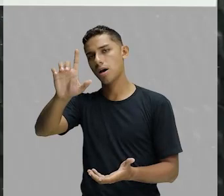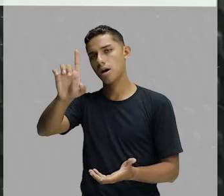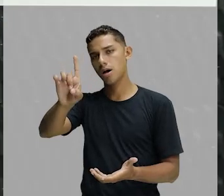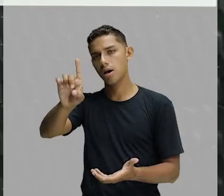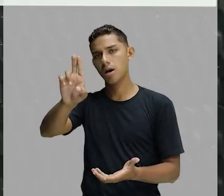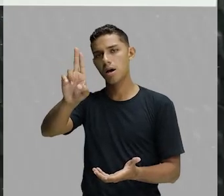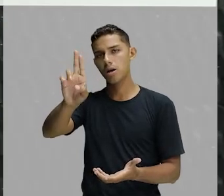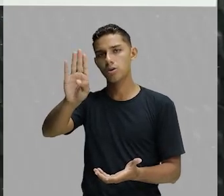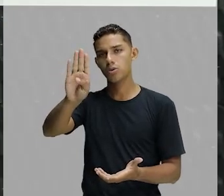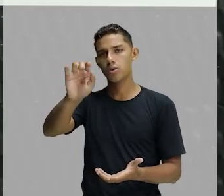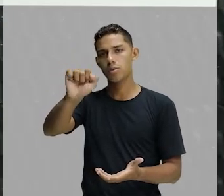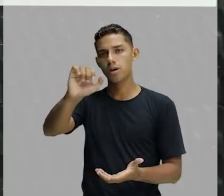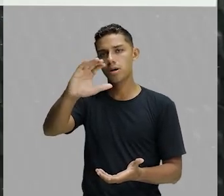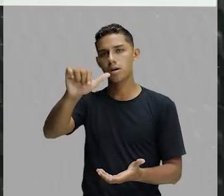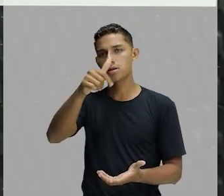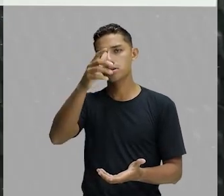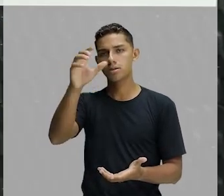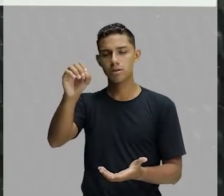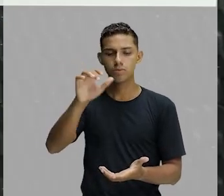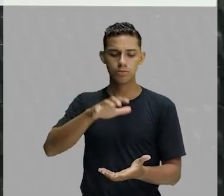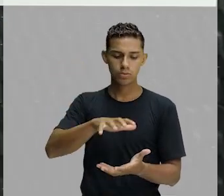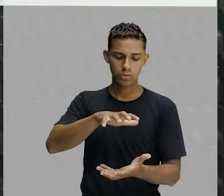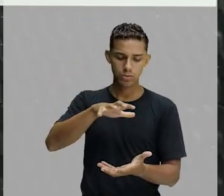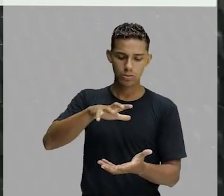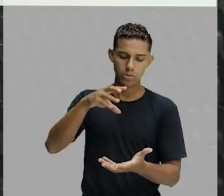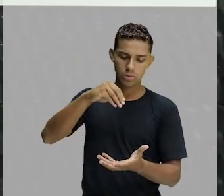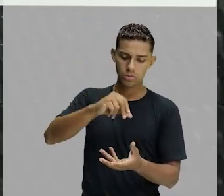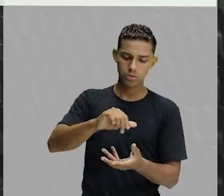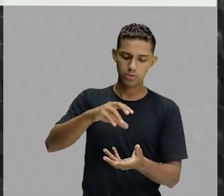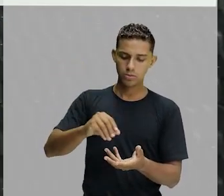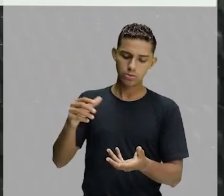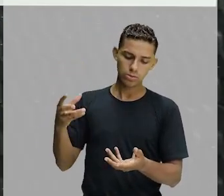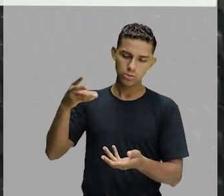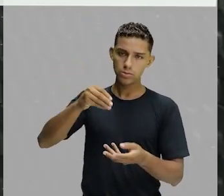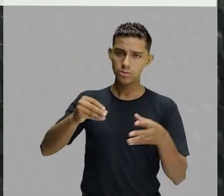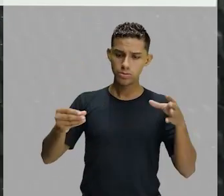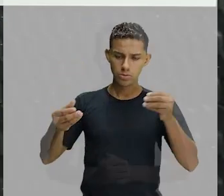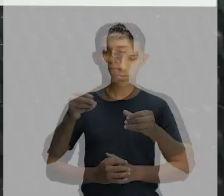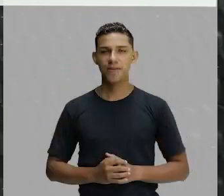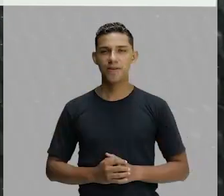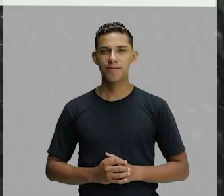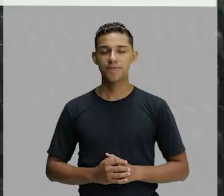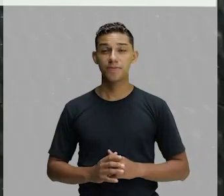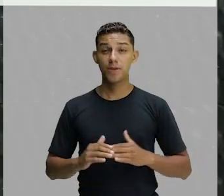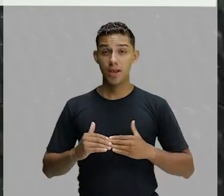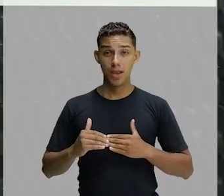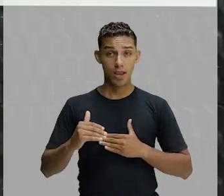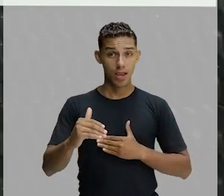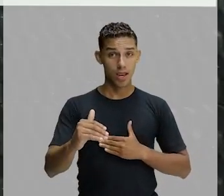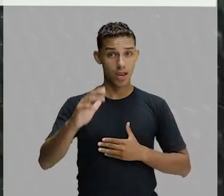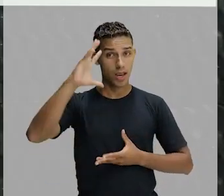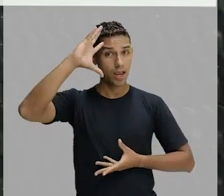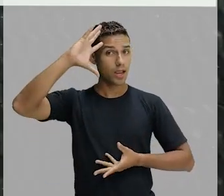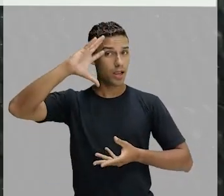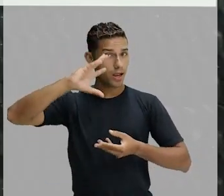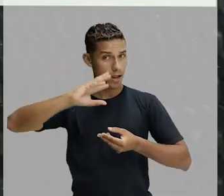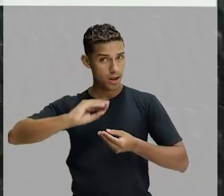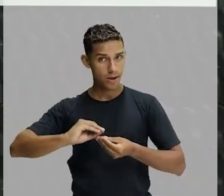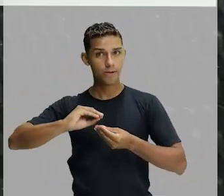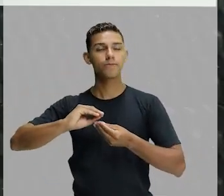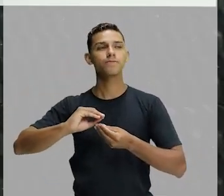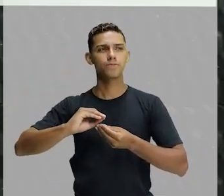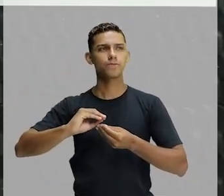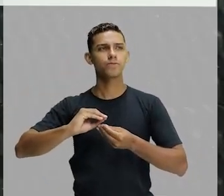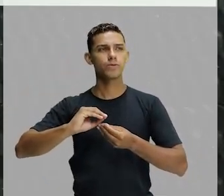de reposição dos elementos constituintes do solo. Então, pessoal, voltando aqui para a nossa linha